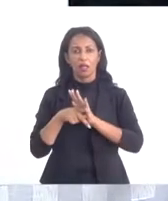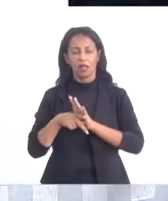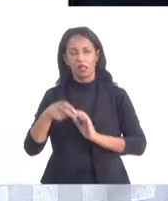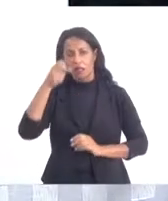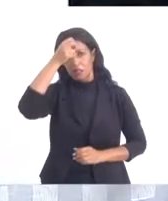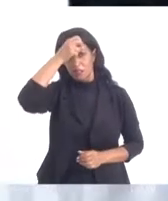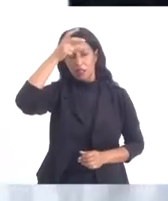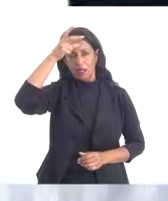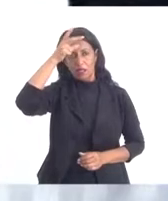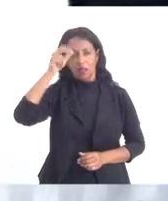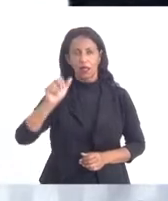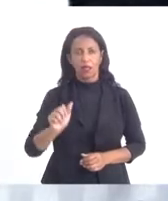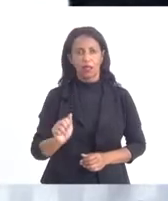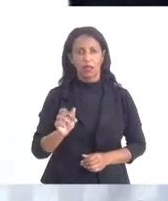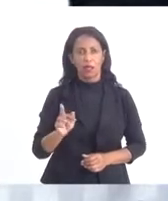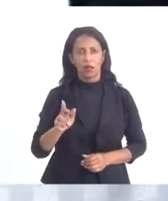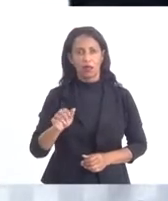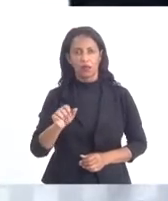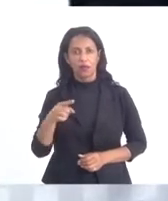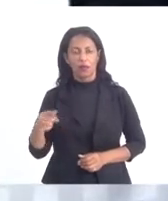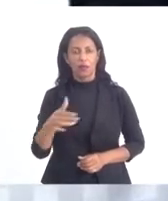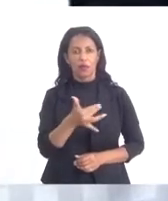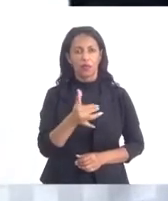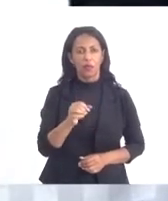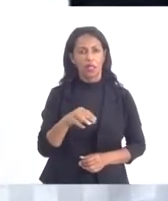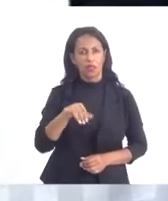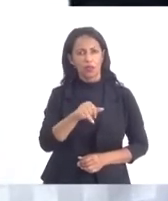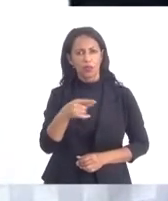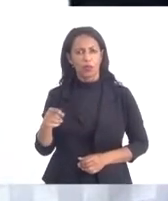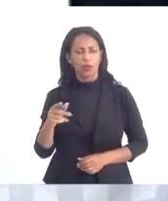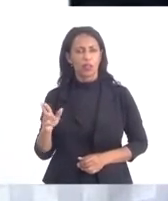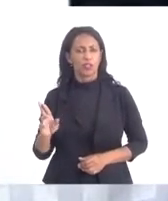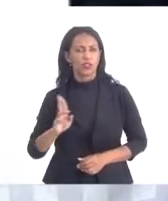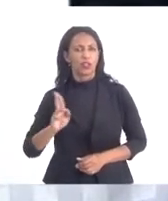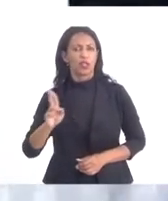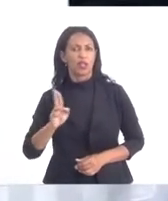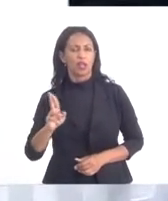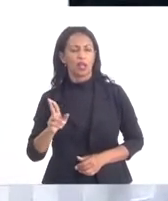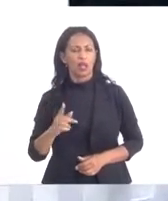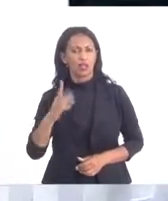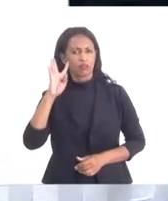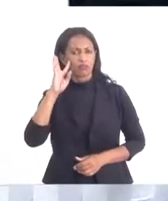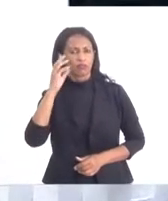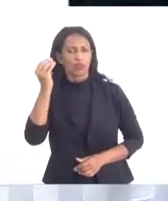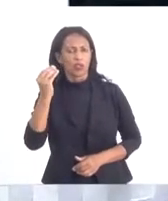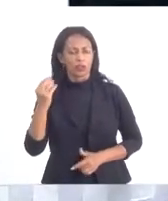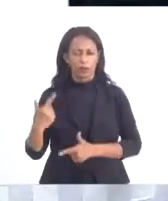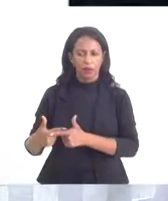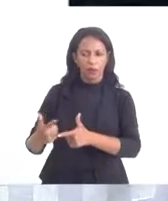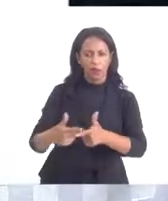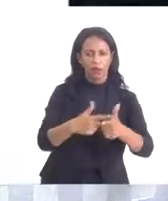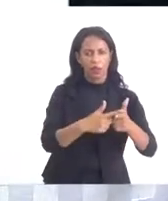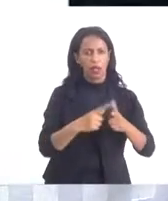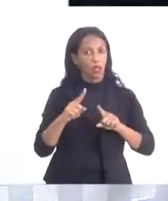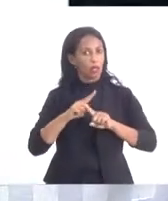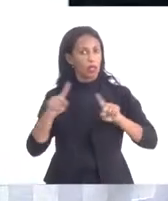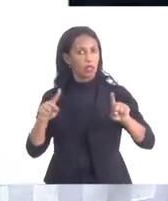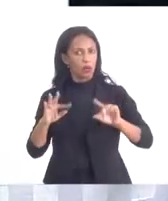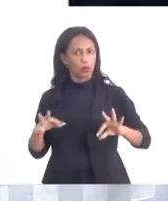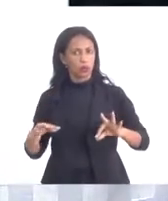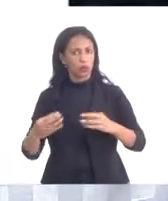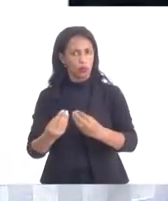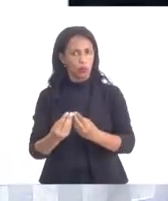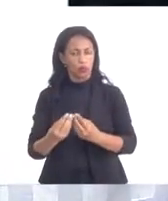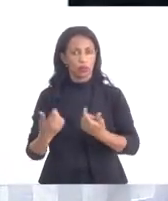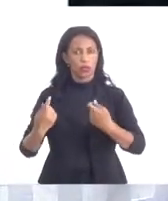prefeito Alfredão, que é da área, com 10 milhões de reais, resolver grande parte do problema, não todos.